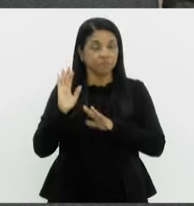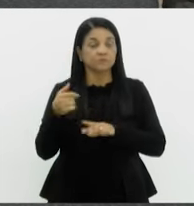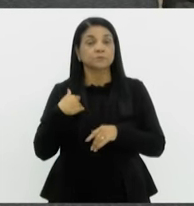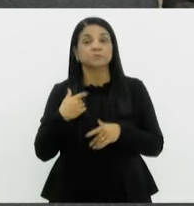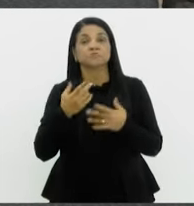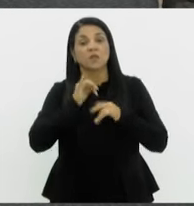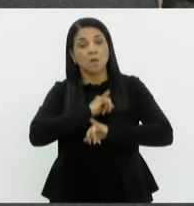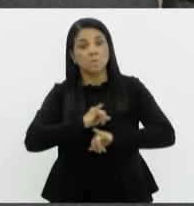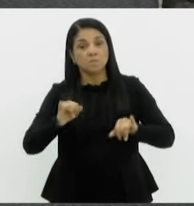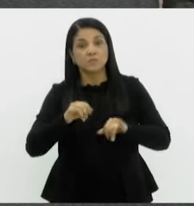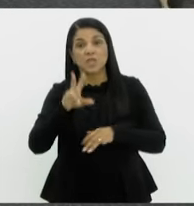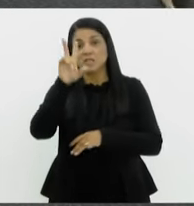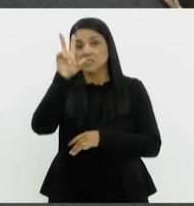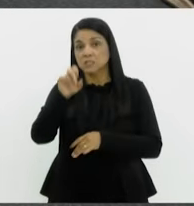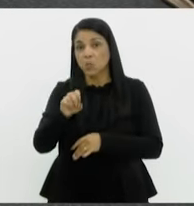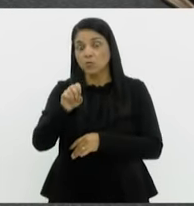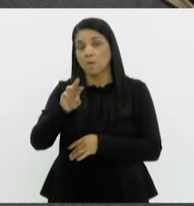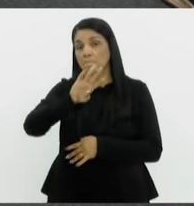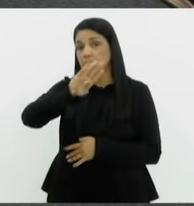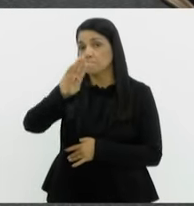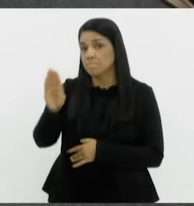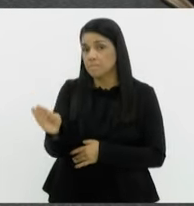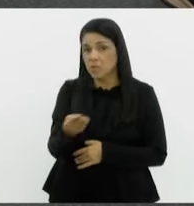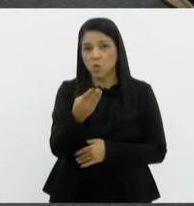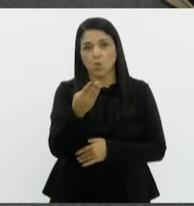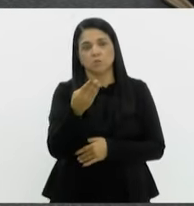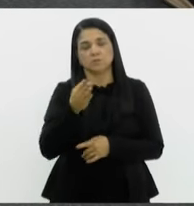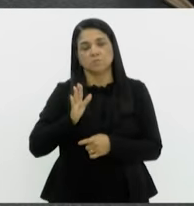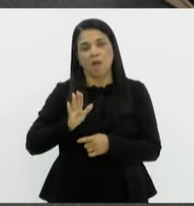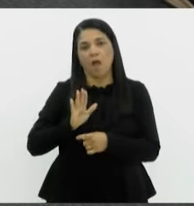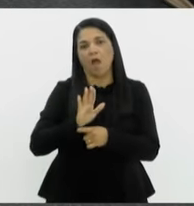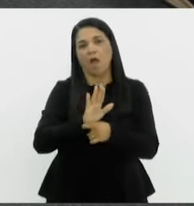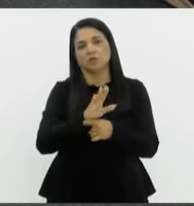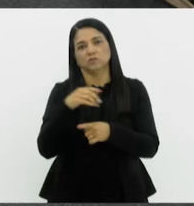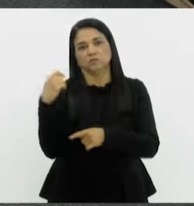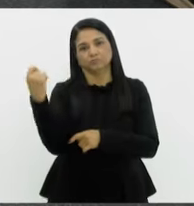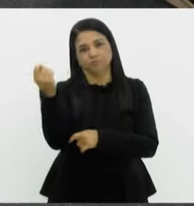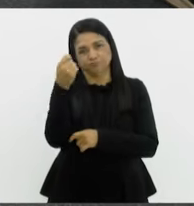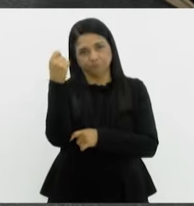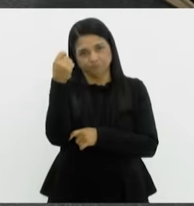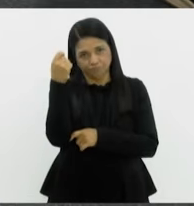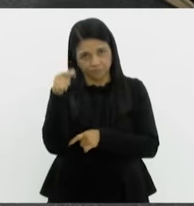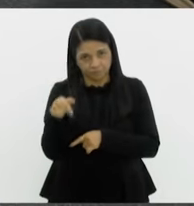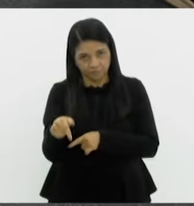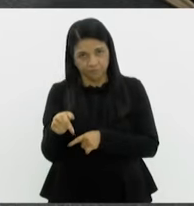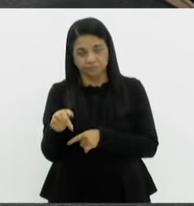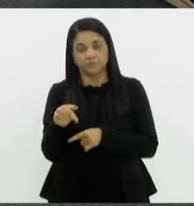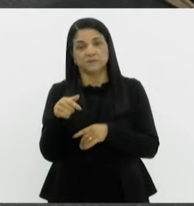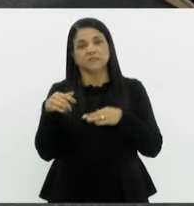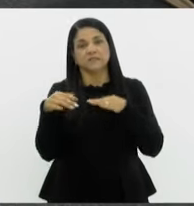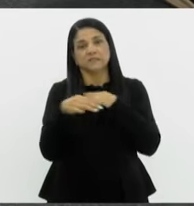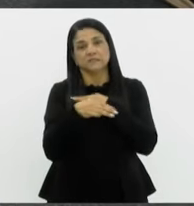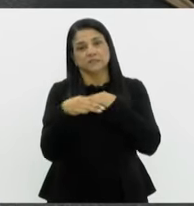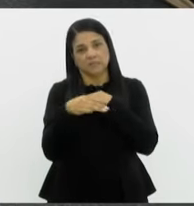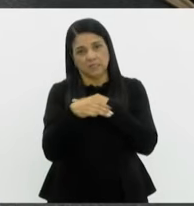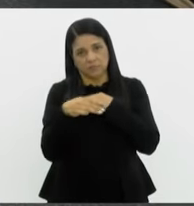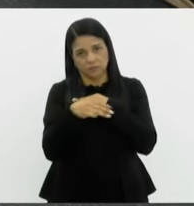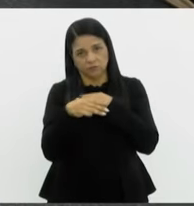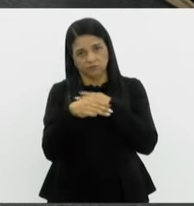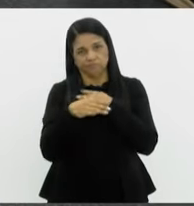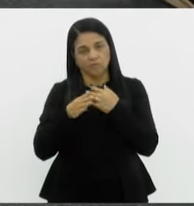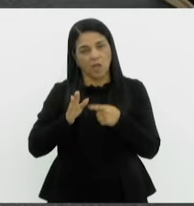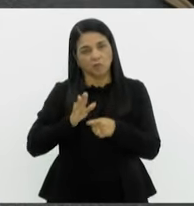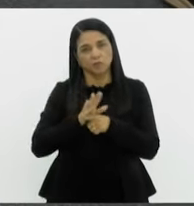destinando cerca de 50 bilhões para a reconstrução das dezenas de cidades do Rio Grande do Sul.